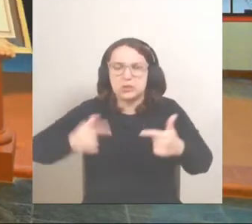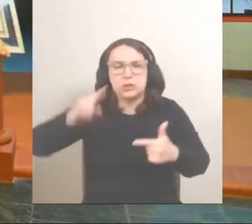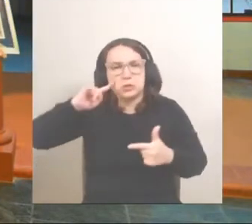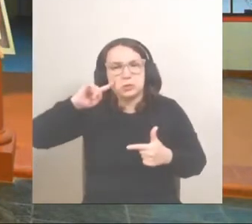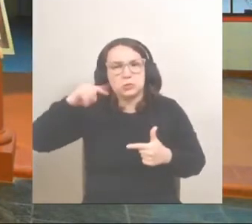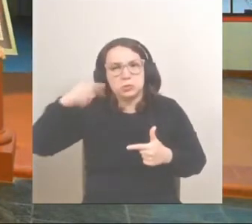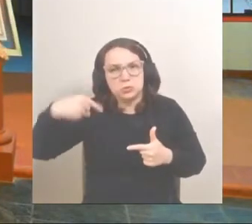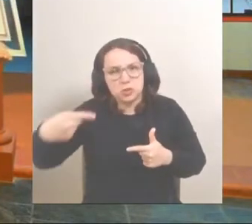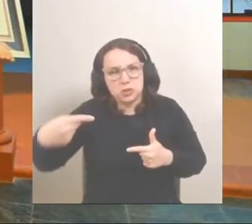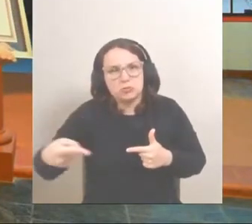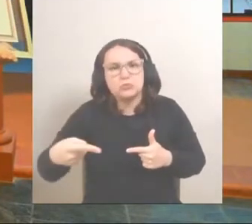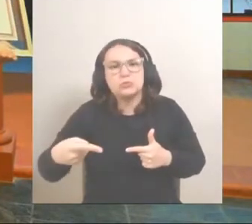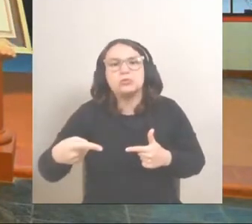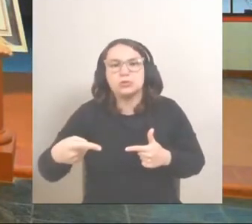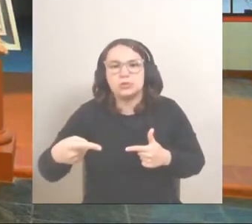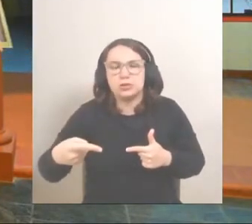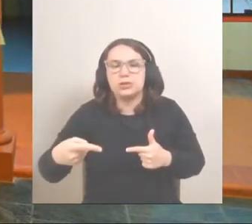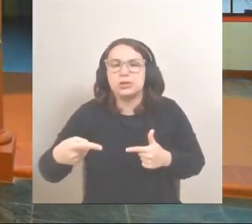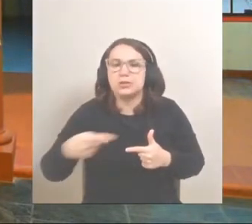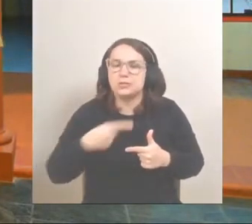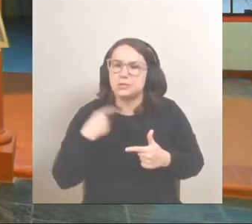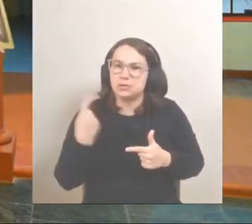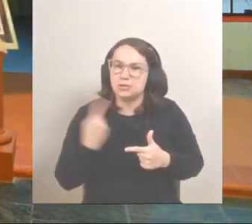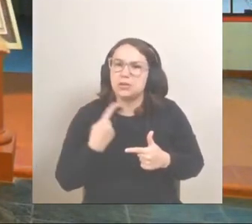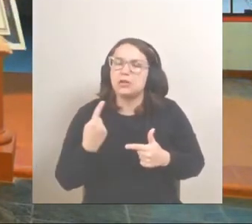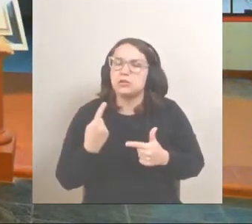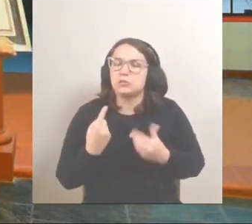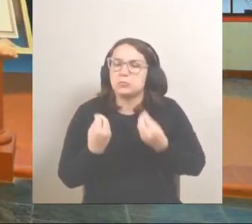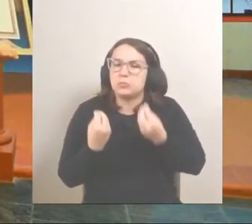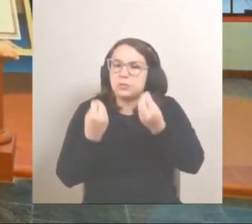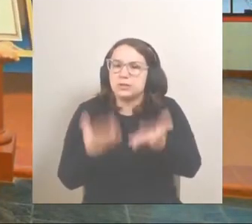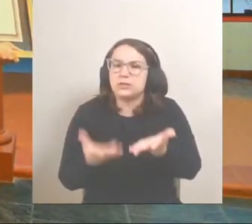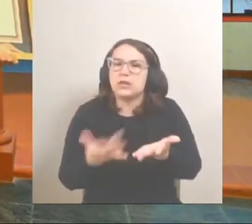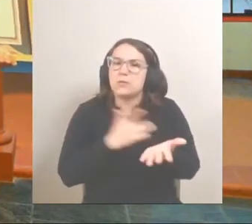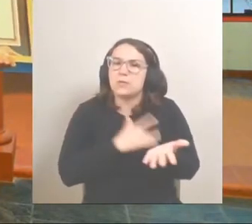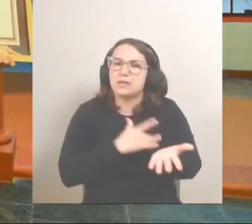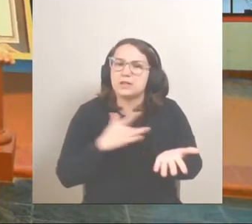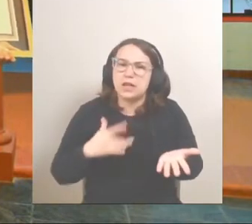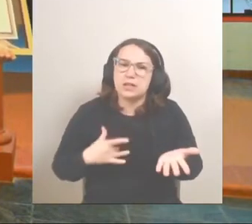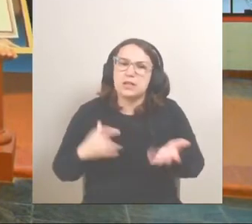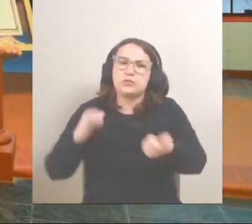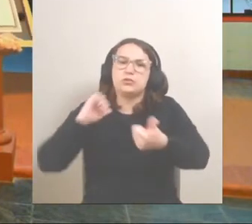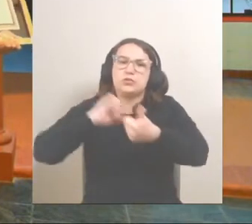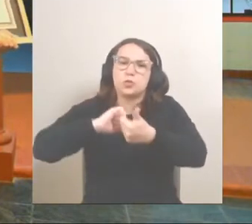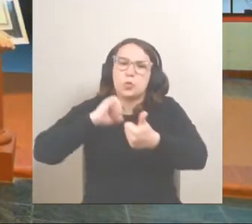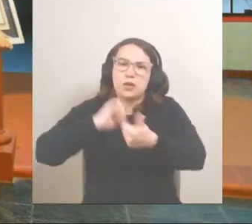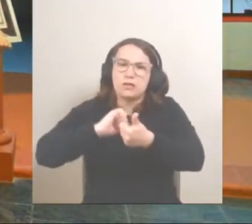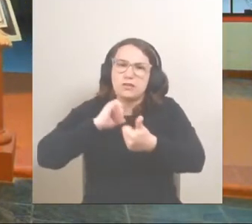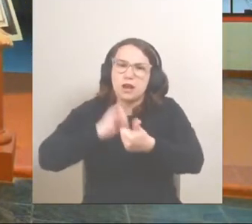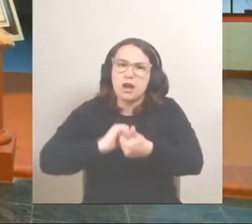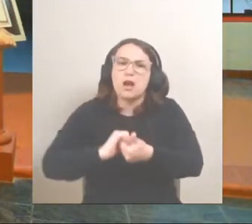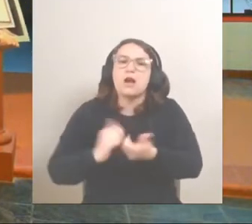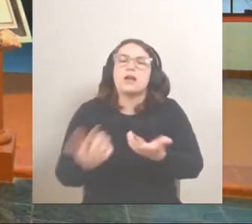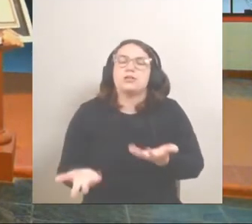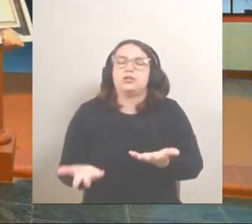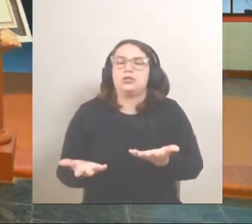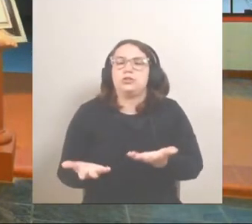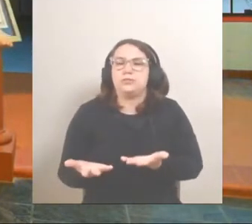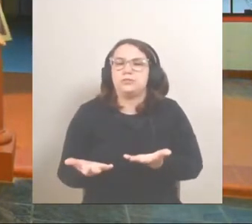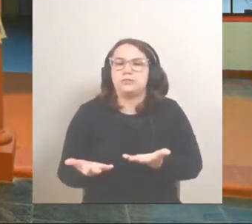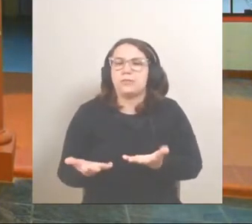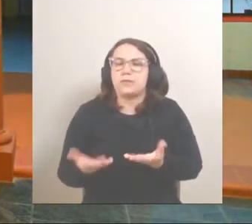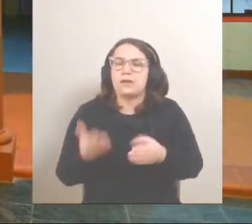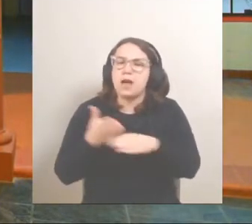diariamente para dar uma saúde de qualidade, né, que